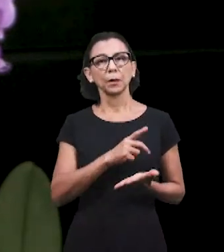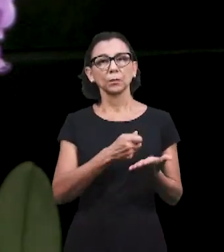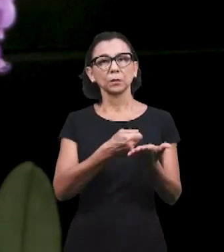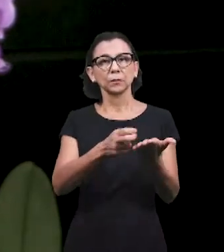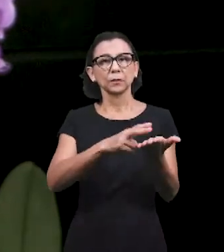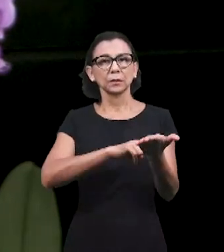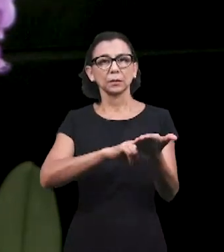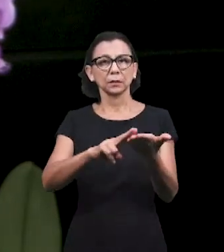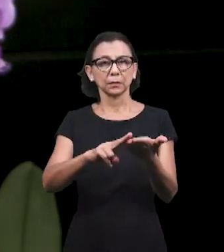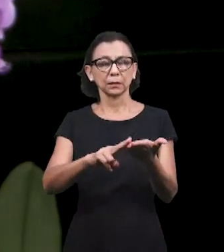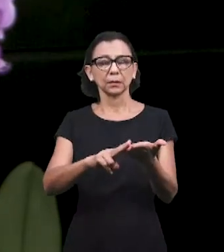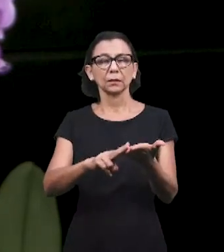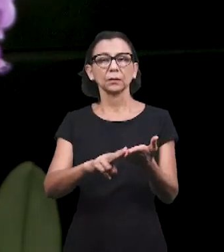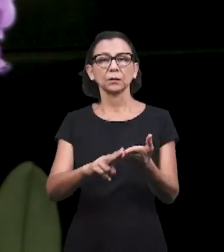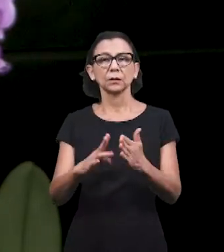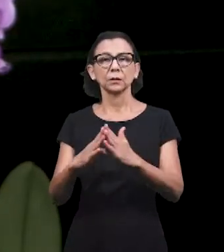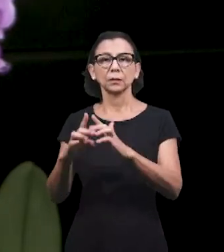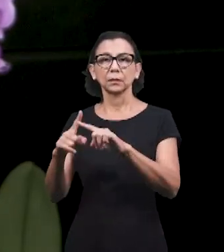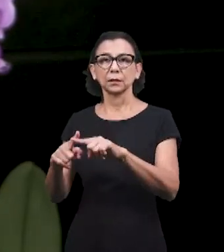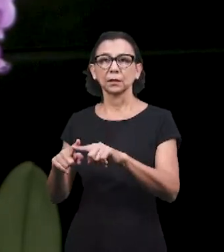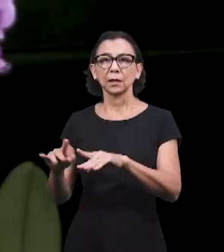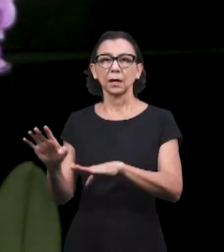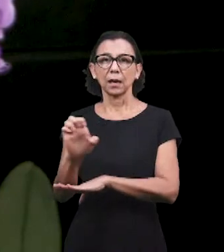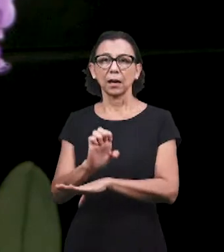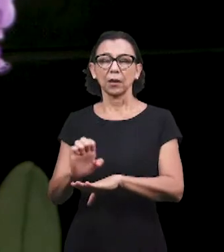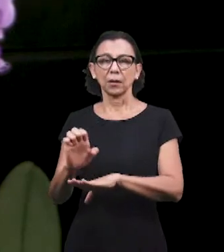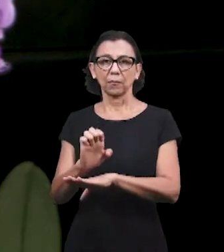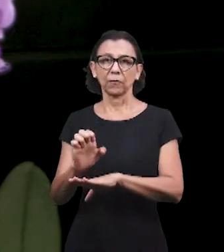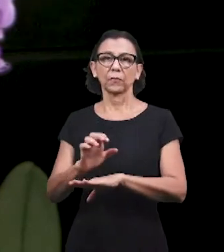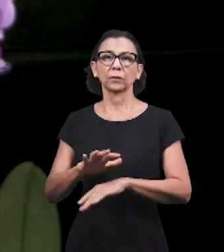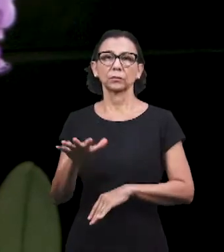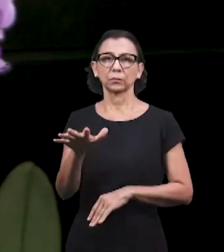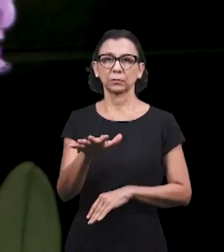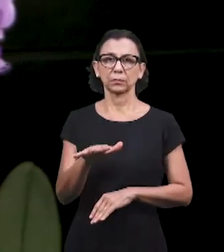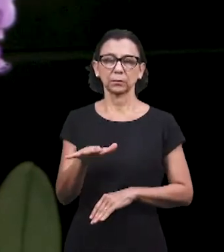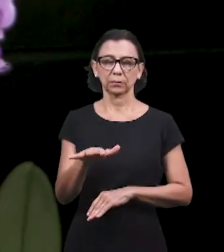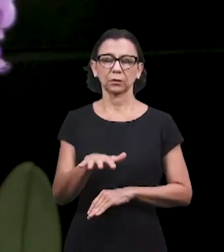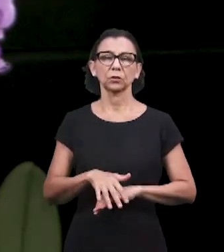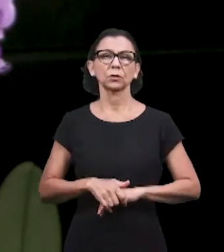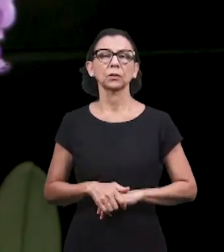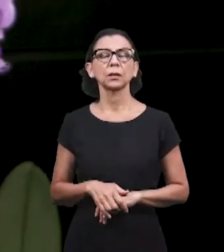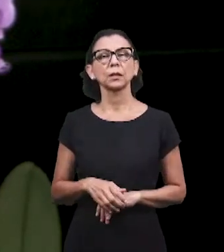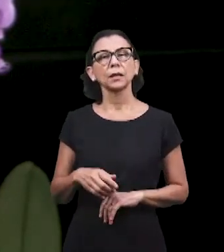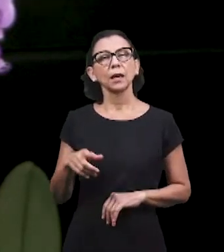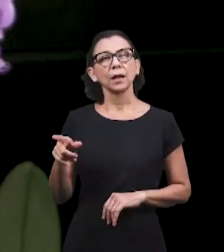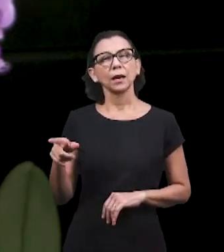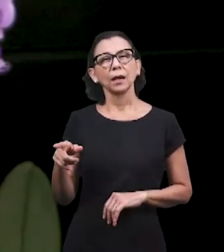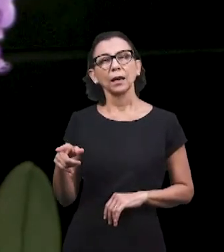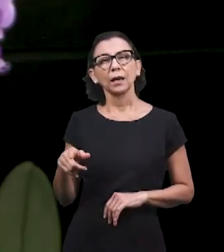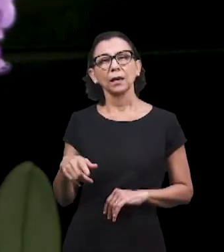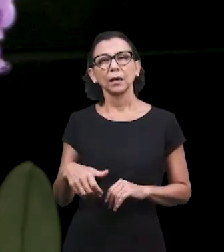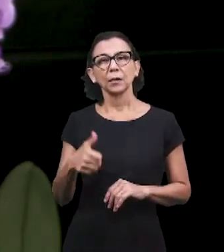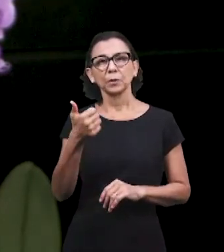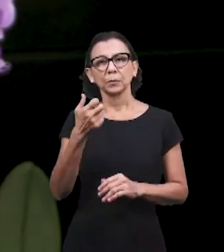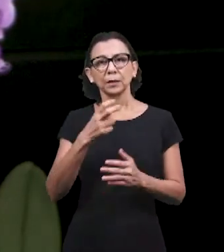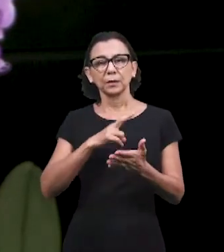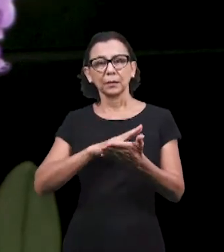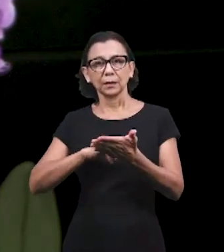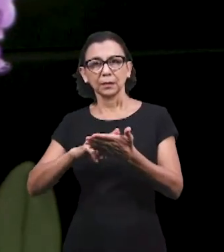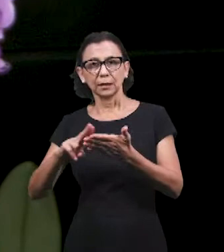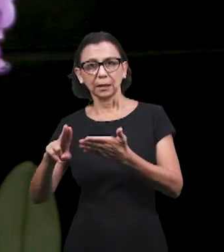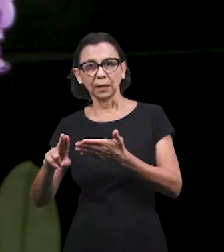igreja de Éfeso, né? Aquela igreja que recebeu a primeira carta que o Senhor Jesus mandou para as